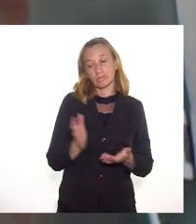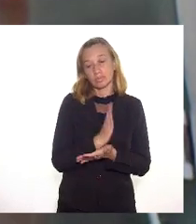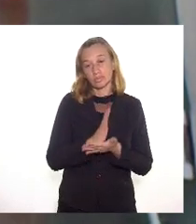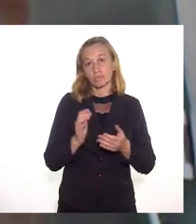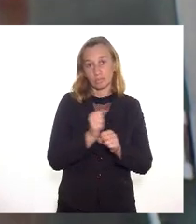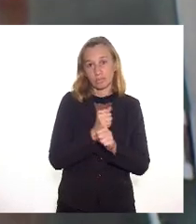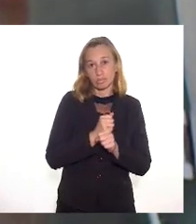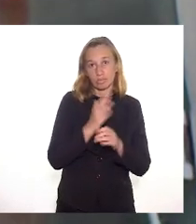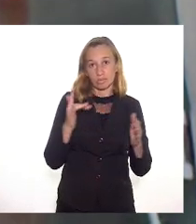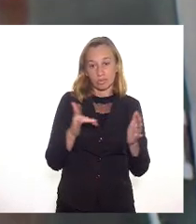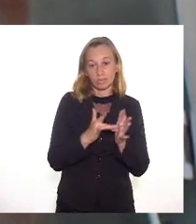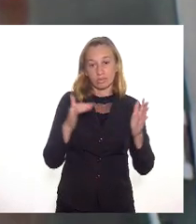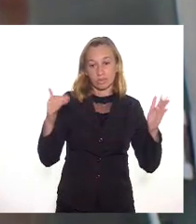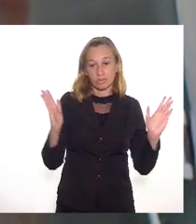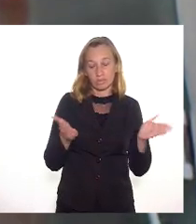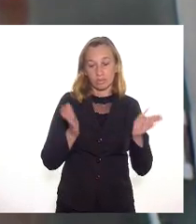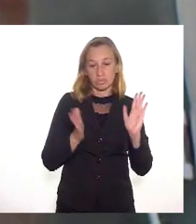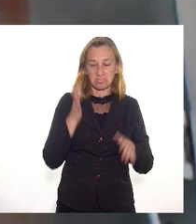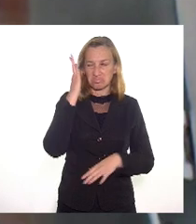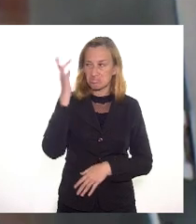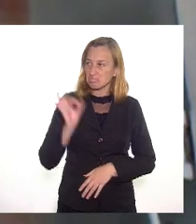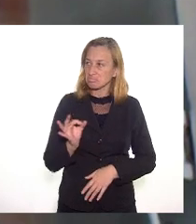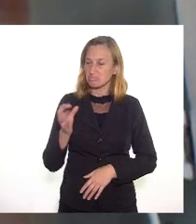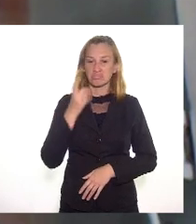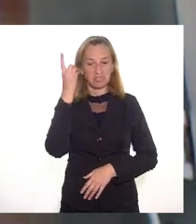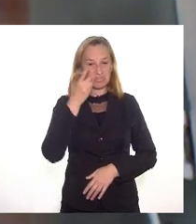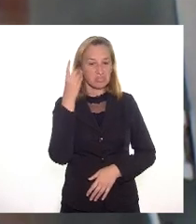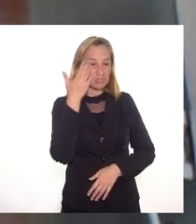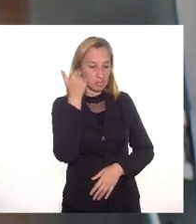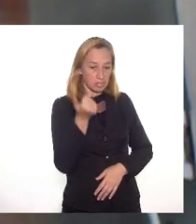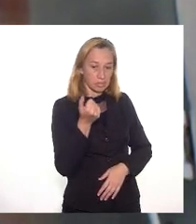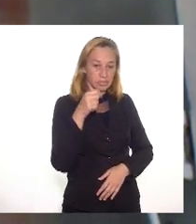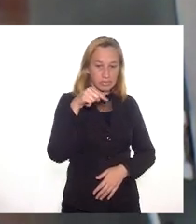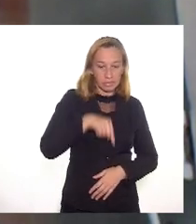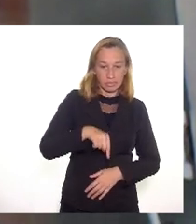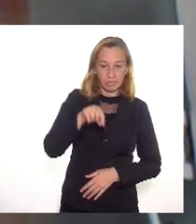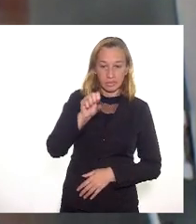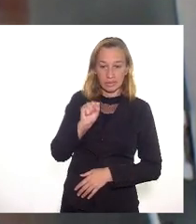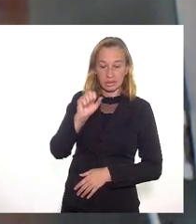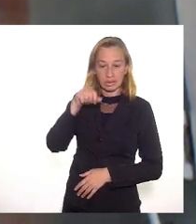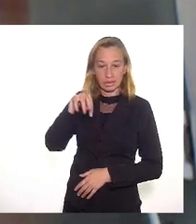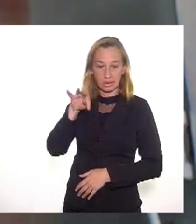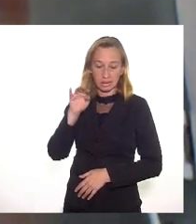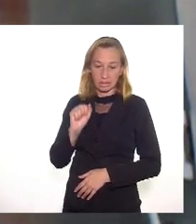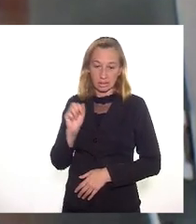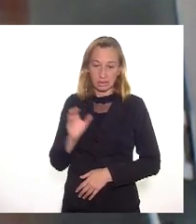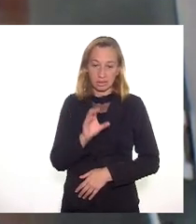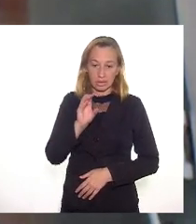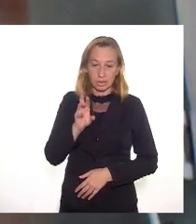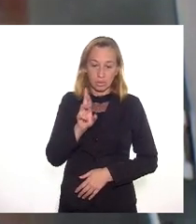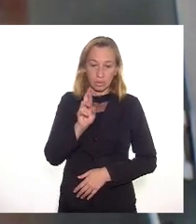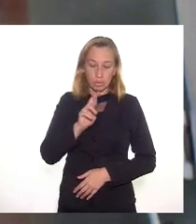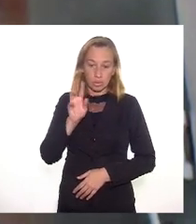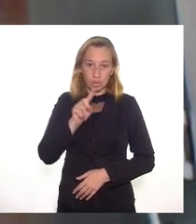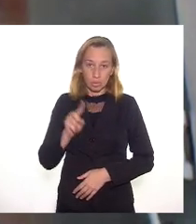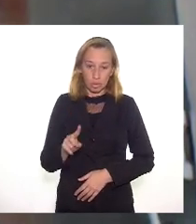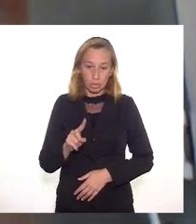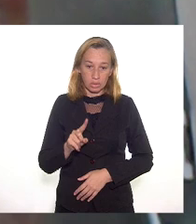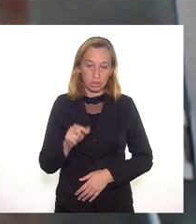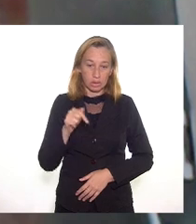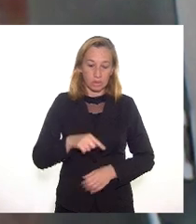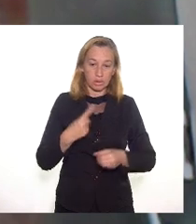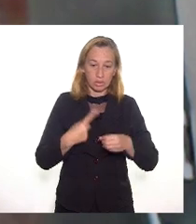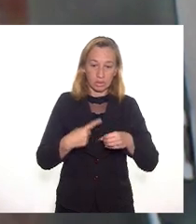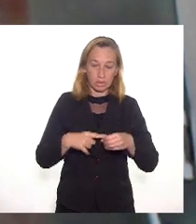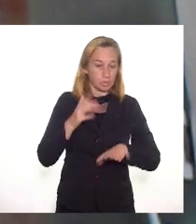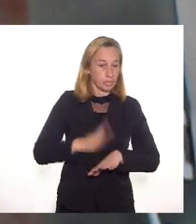até hoje. Não sei se os deputados sabem que aqui em Santa Cruz é o bairro mais quente, não mais Bangu, é Santa Cruz, porque depois que foram ligados os